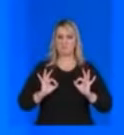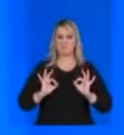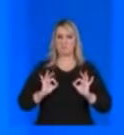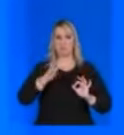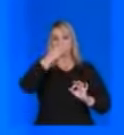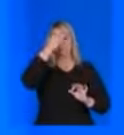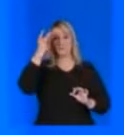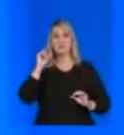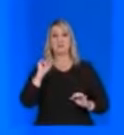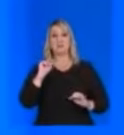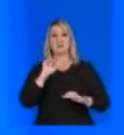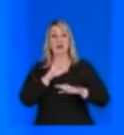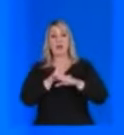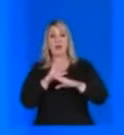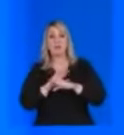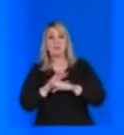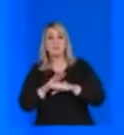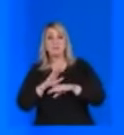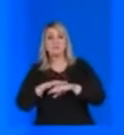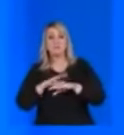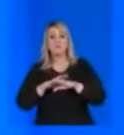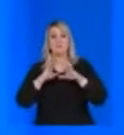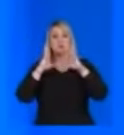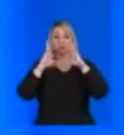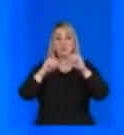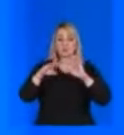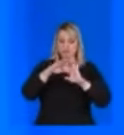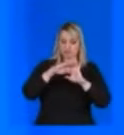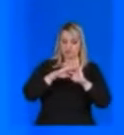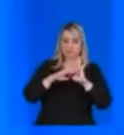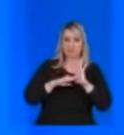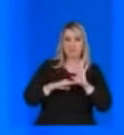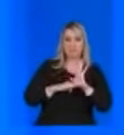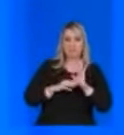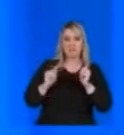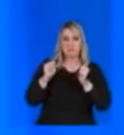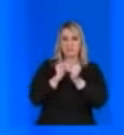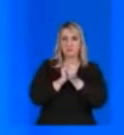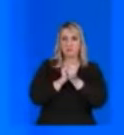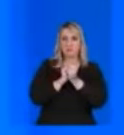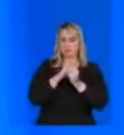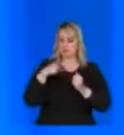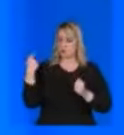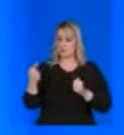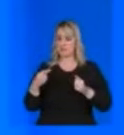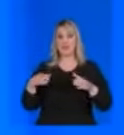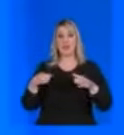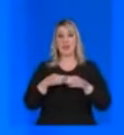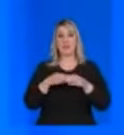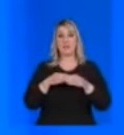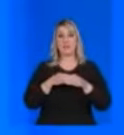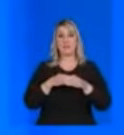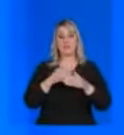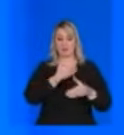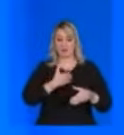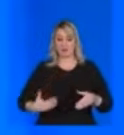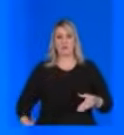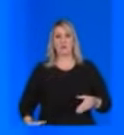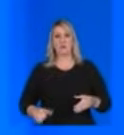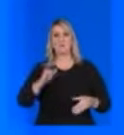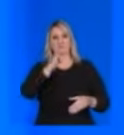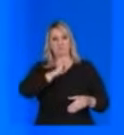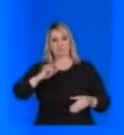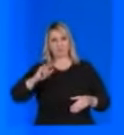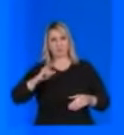pessoa que está ajudando a montar todo esse programa junto à nossa equipe de governo eu posso dizer a você que